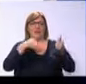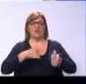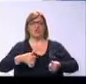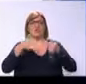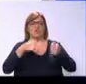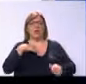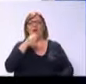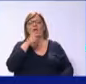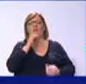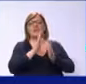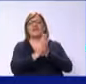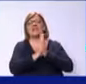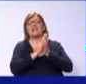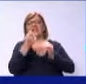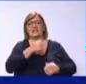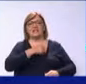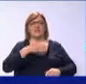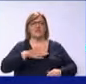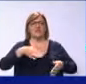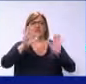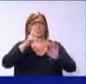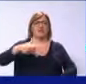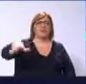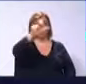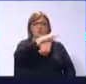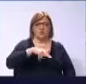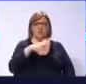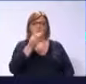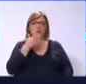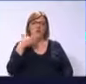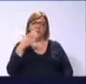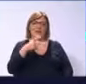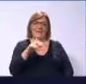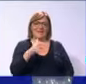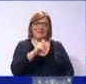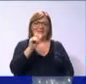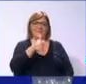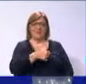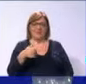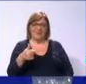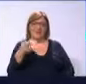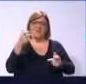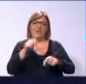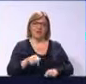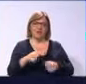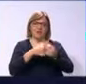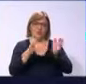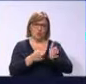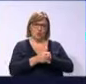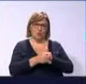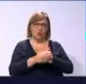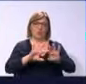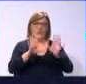nós vamos graças a deus tá comutação de chegar aos pontos muito obrigado retangular é também abordada no bairro ficamos por aqui no que diz respeito ao